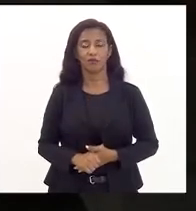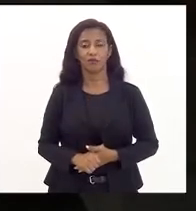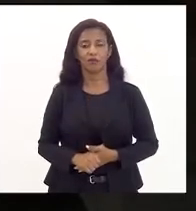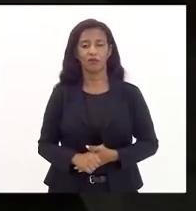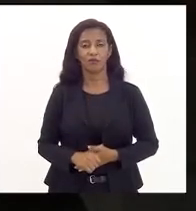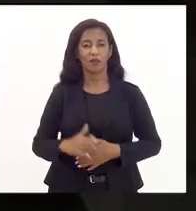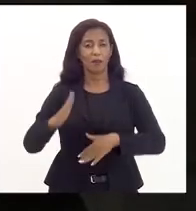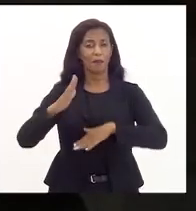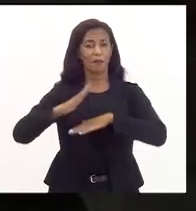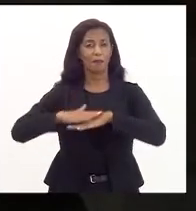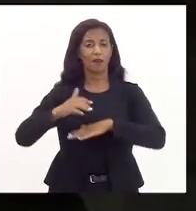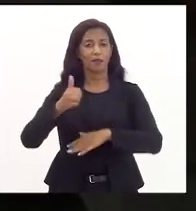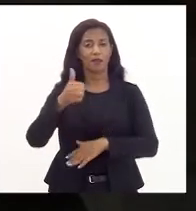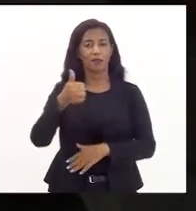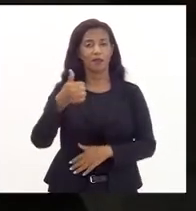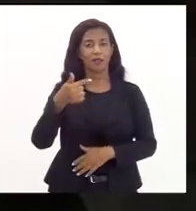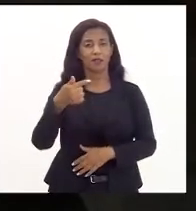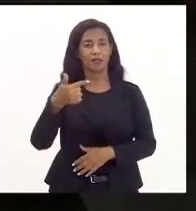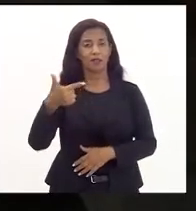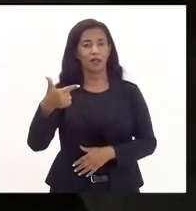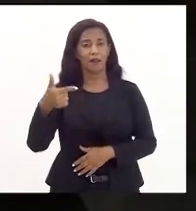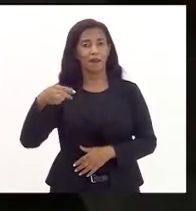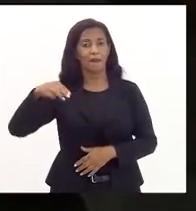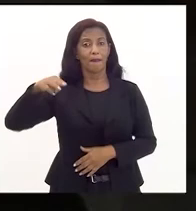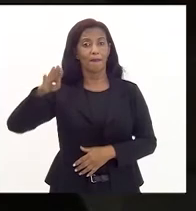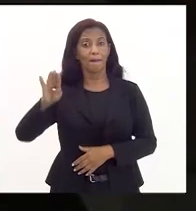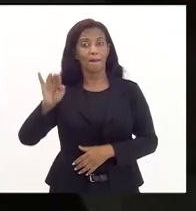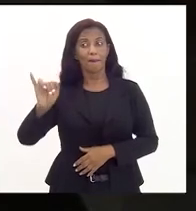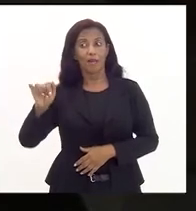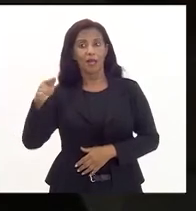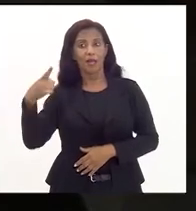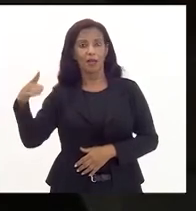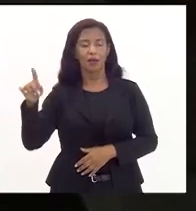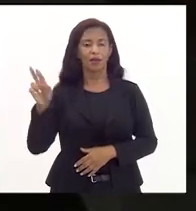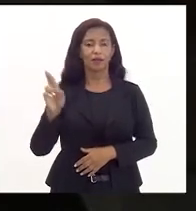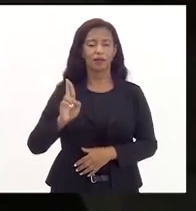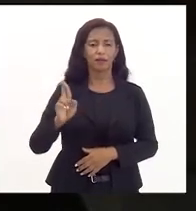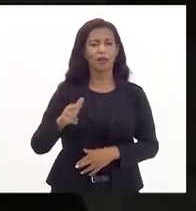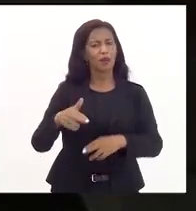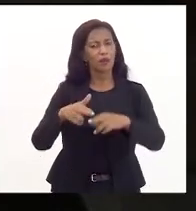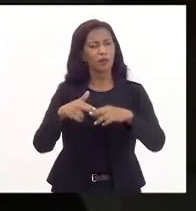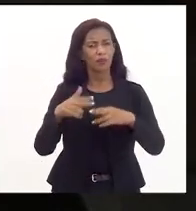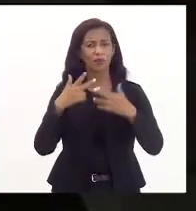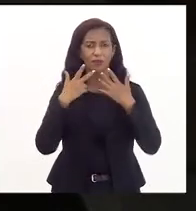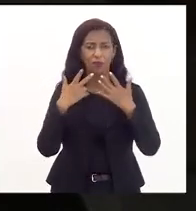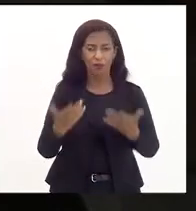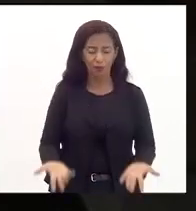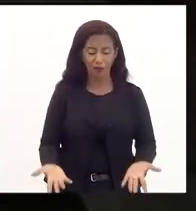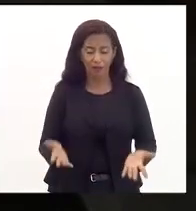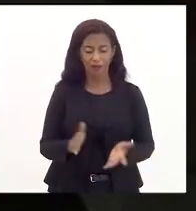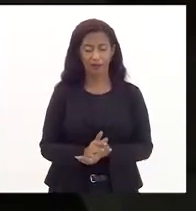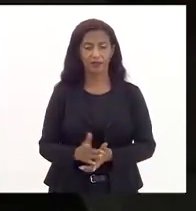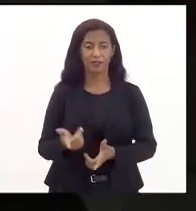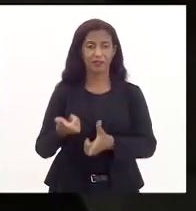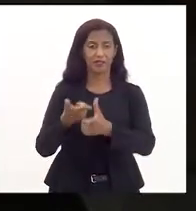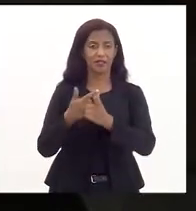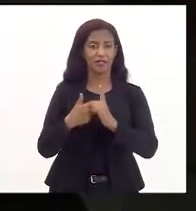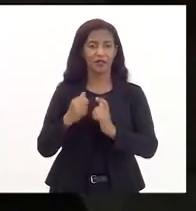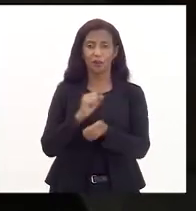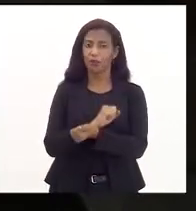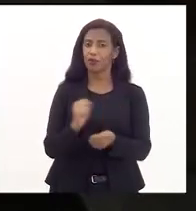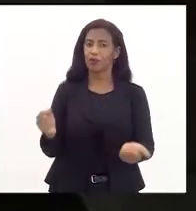de mais de 172 bilhões de reais. Por isso que eu digo que essa dívida é